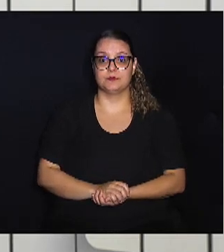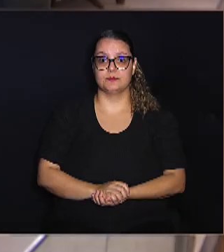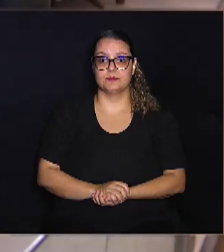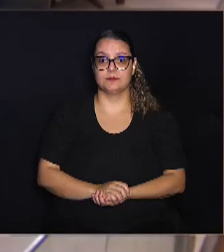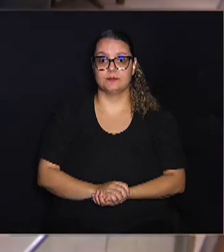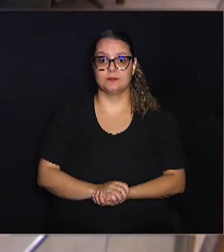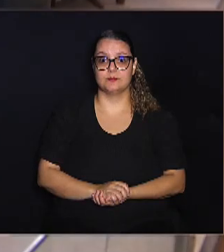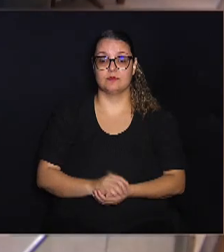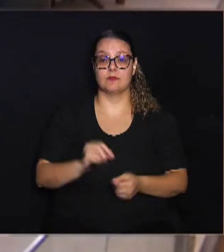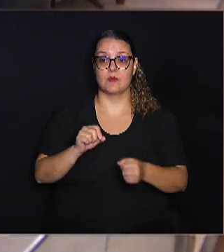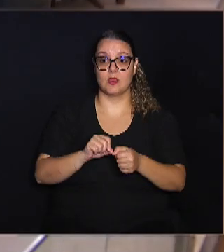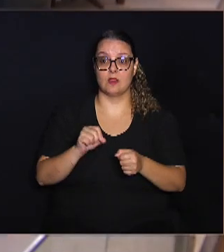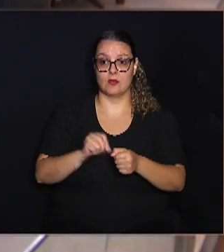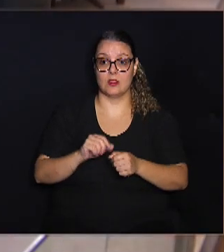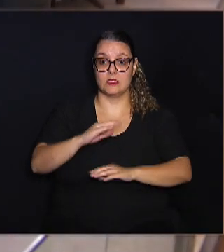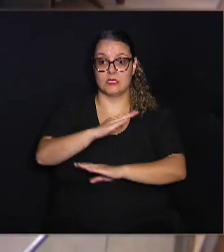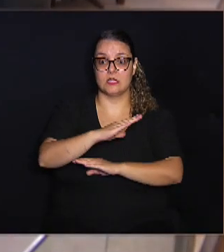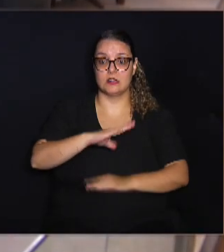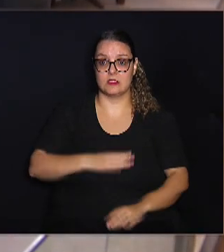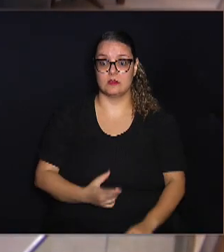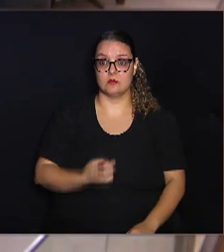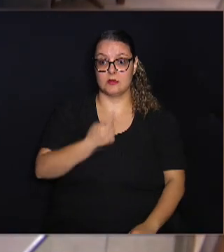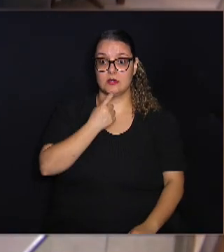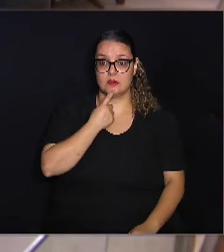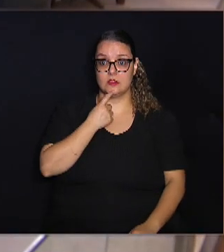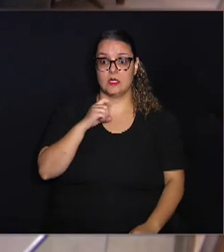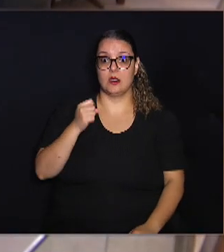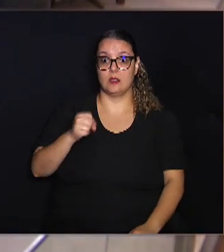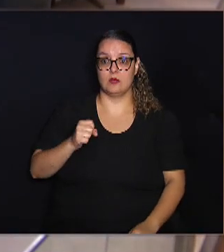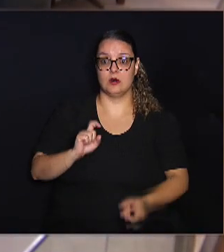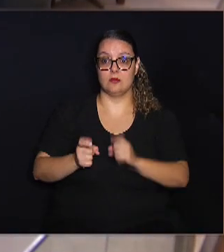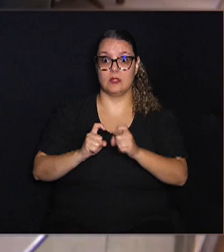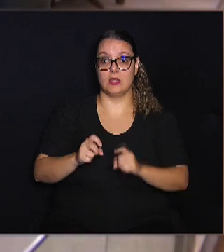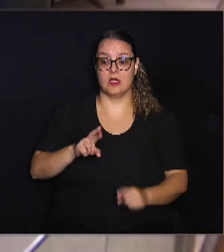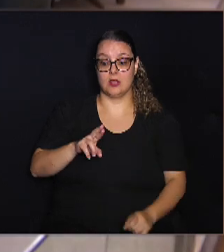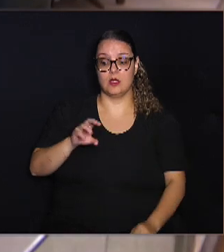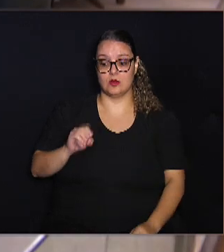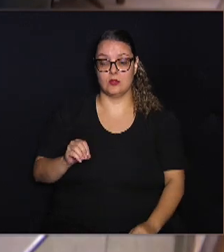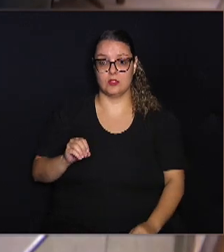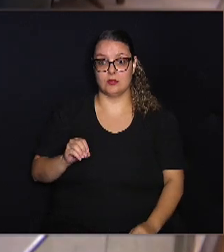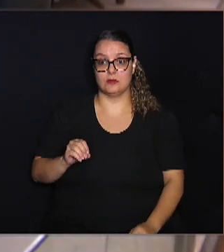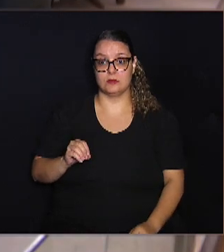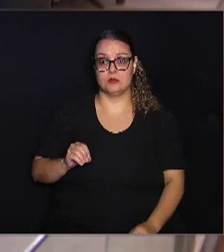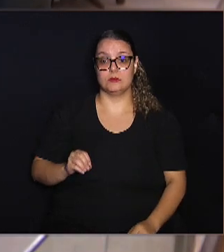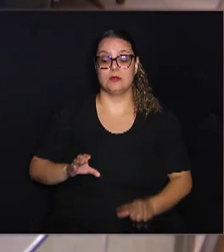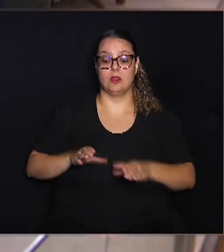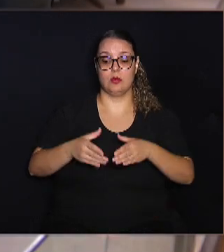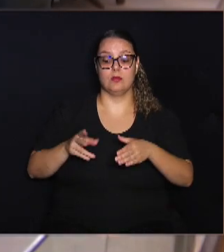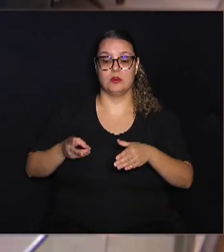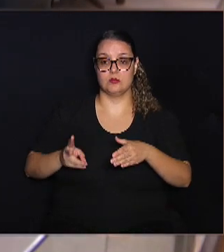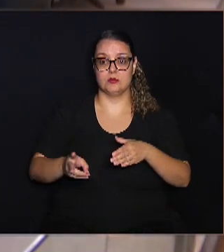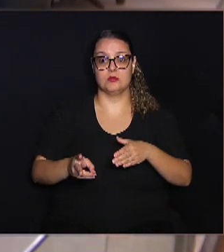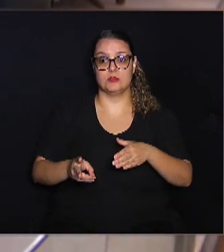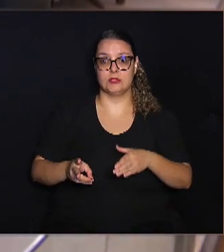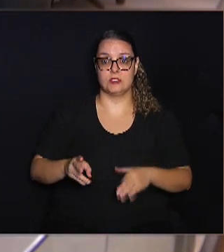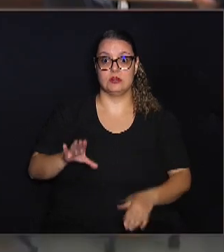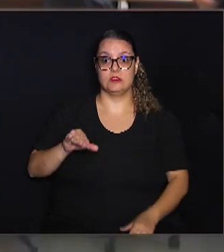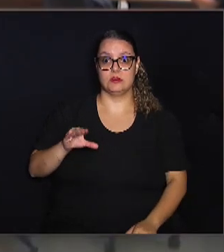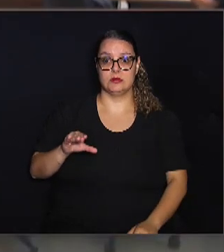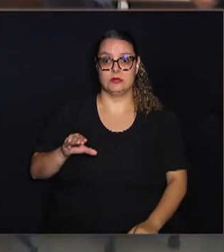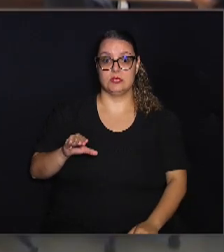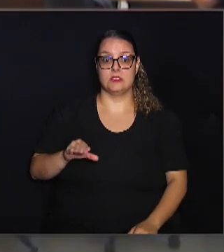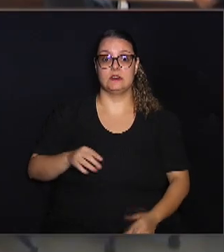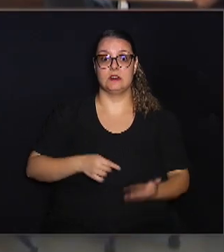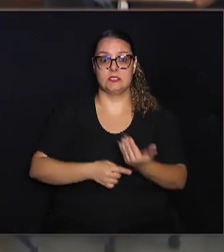Foi realizada na Câmara de Campinas a 8ª reunião ordinária da Comissão Permanente de Ciência e Tecnologia.